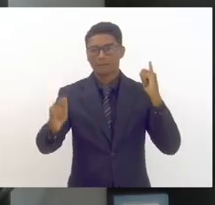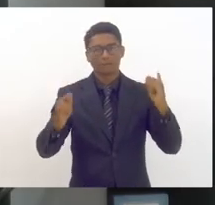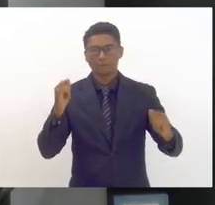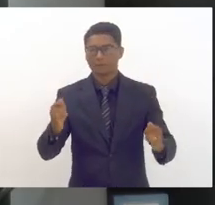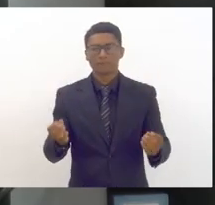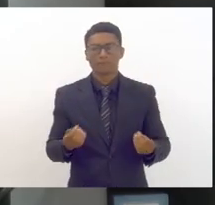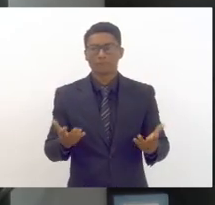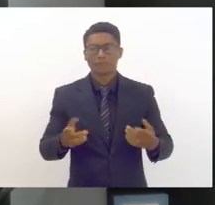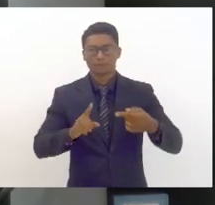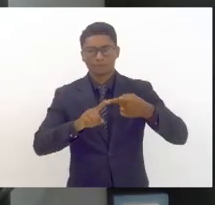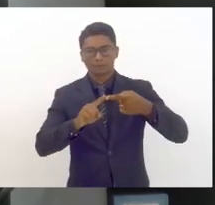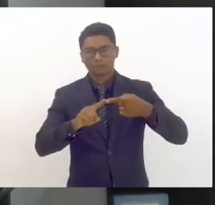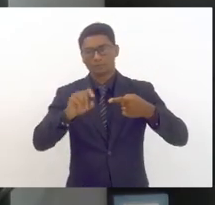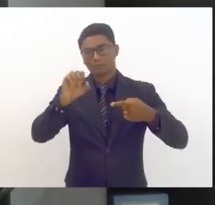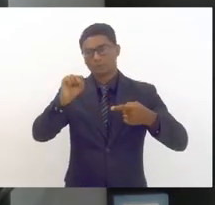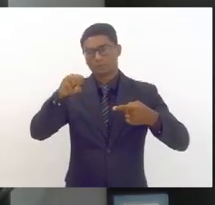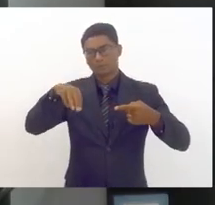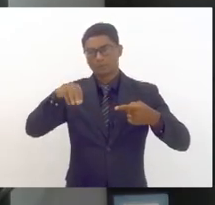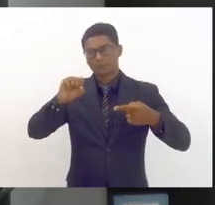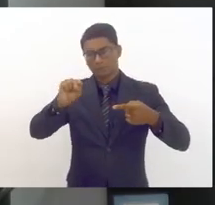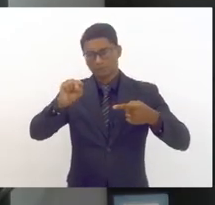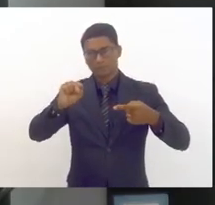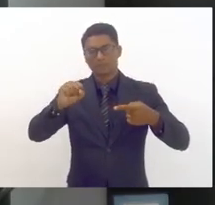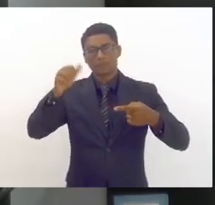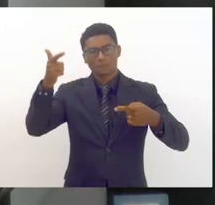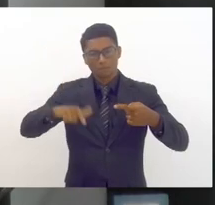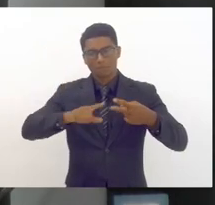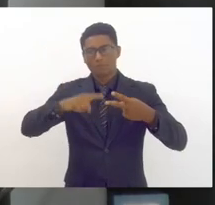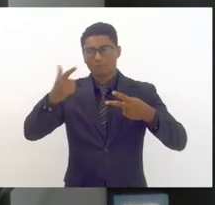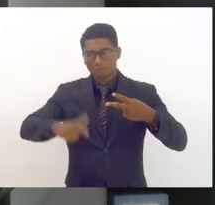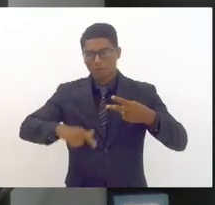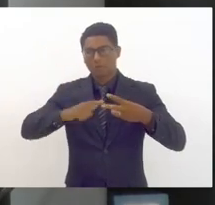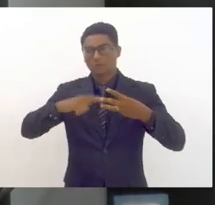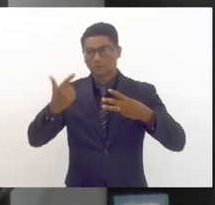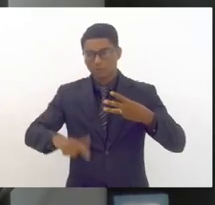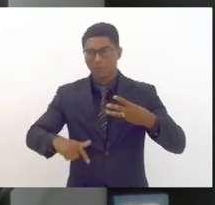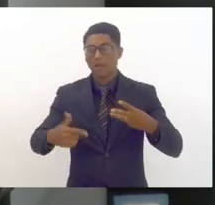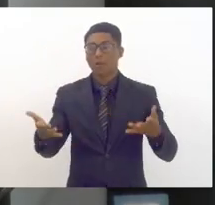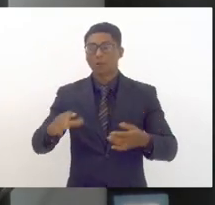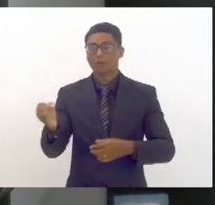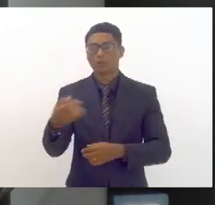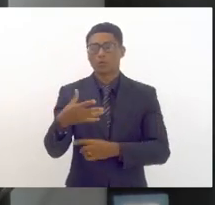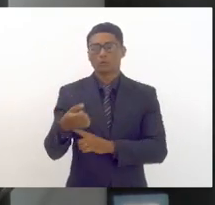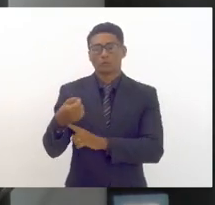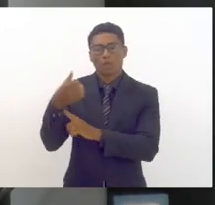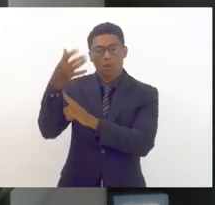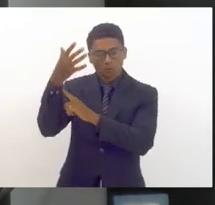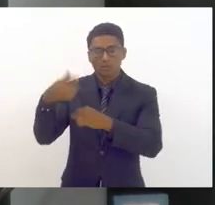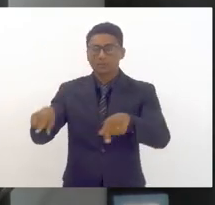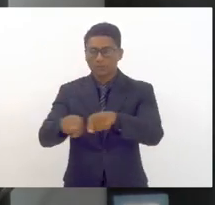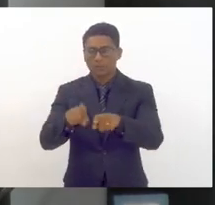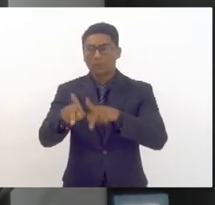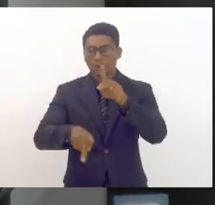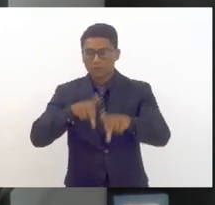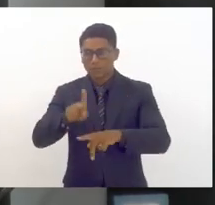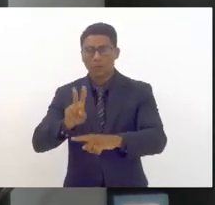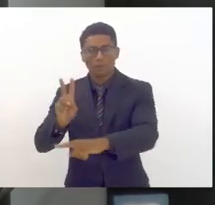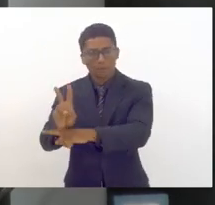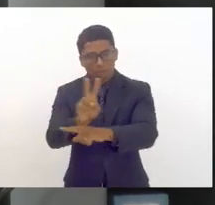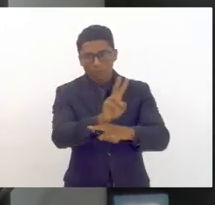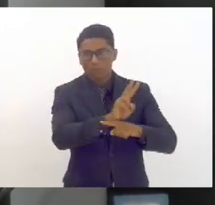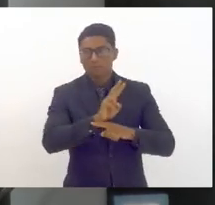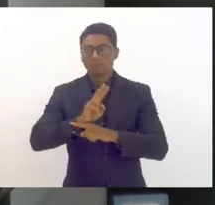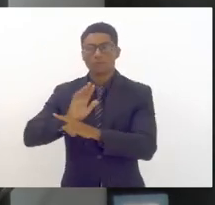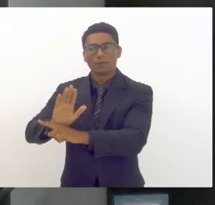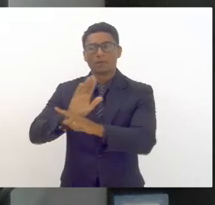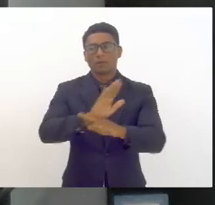do SMS e outros aplicativos, também mais esse sistema de proteção à população. E nós já tivemos aqui as explanações